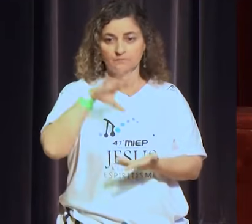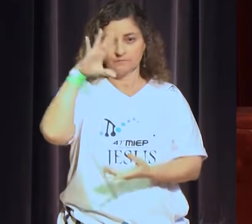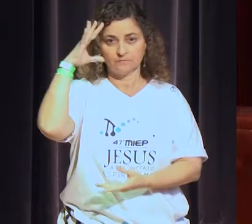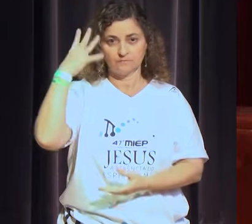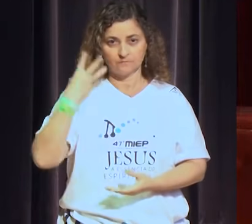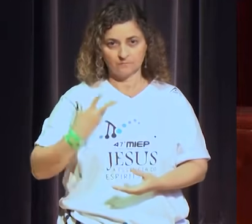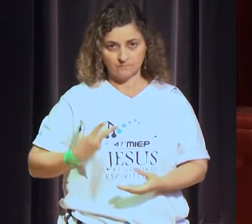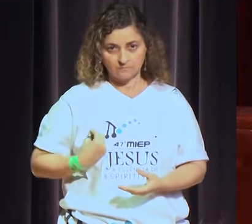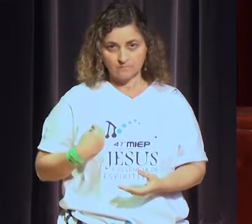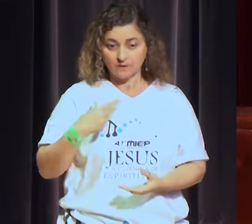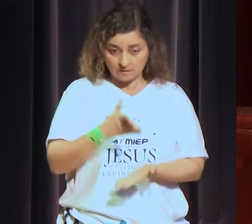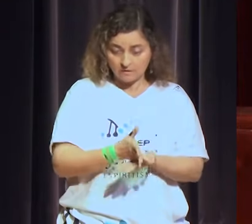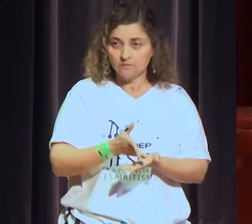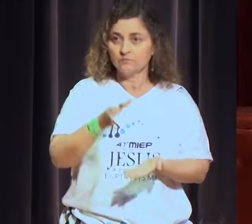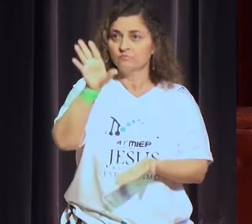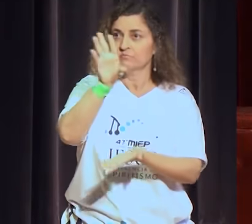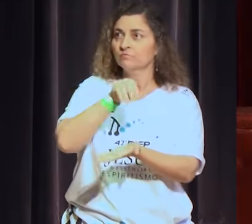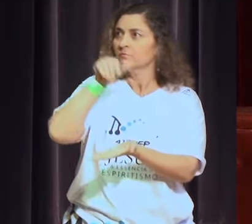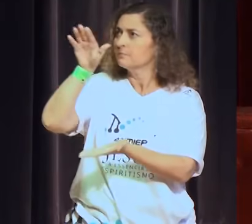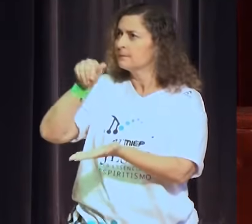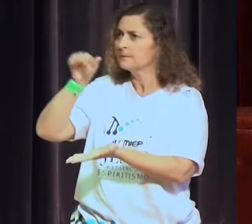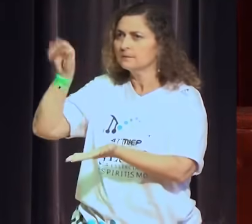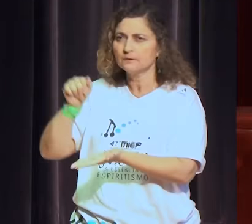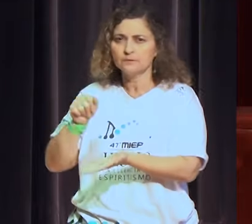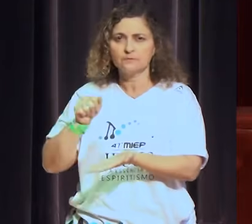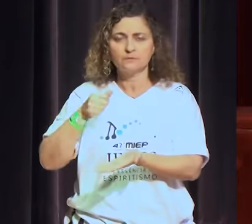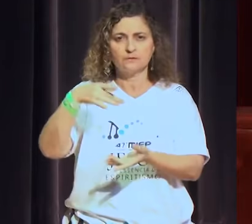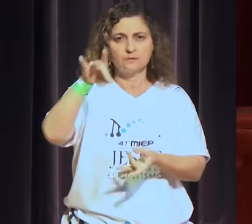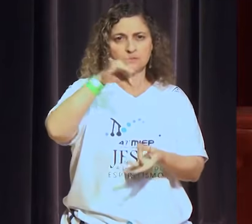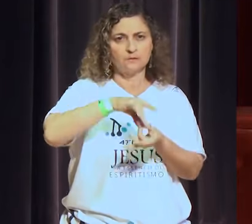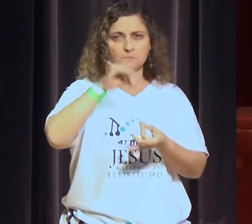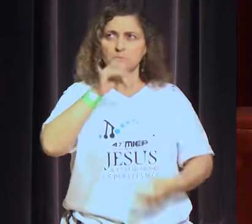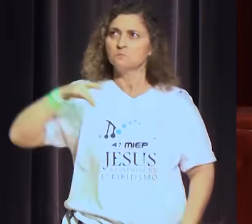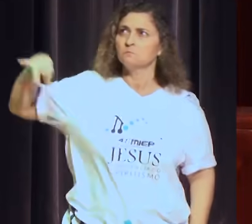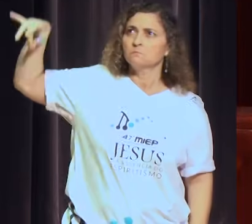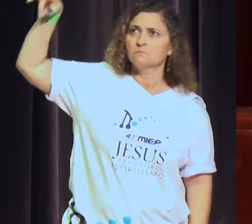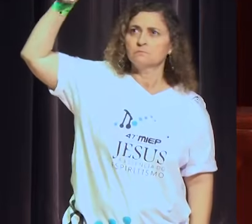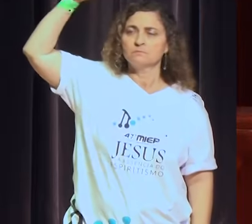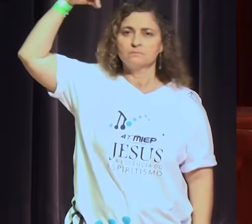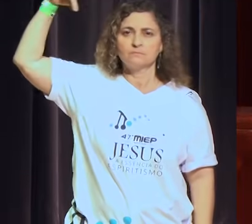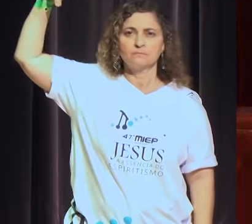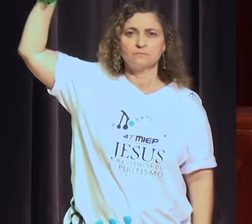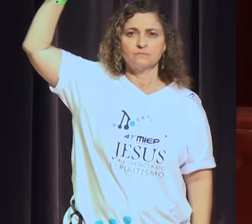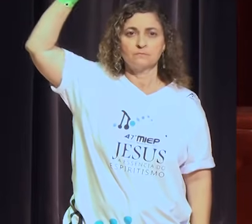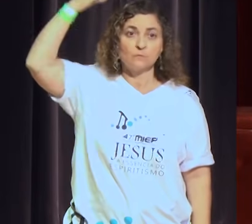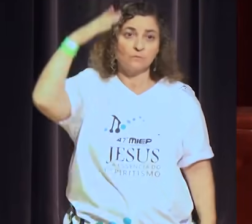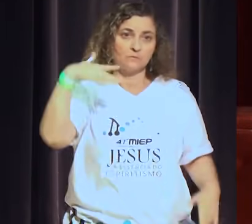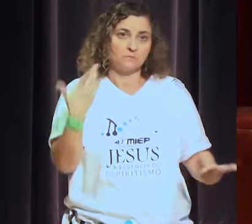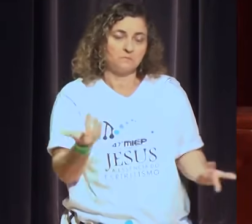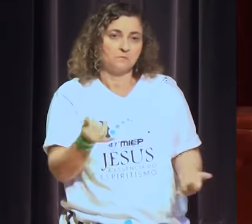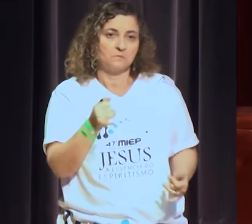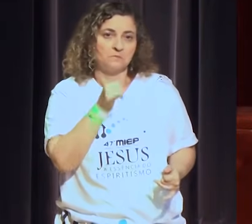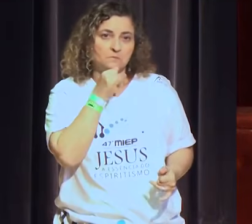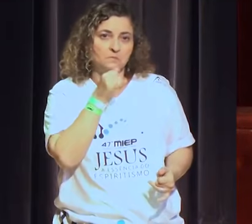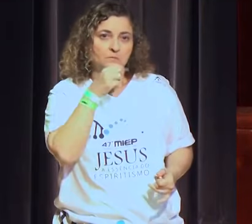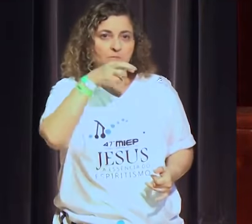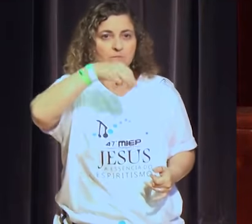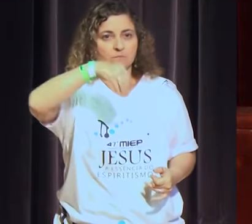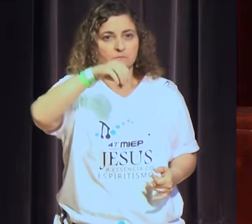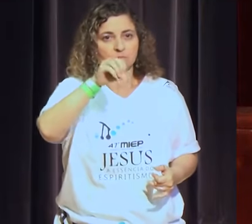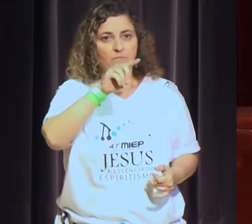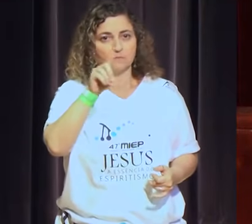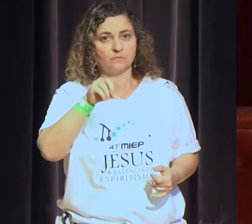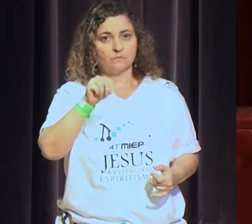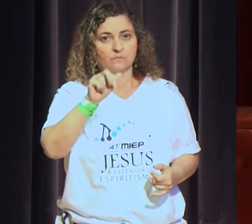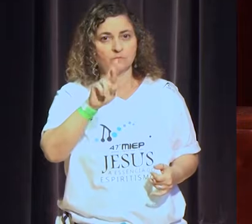de escola, espíritos que deram uma grande contribuição, por exemplo, como Mozart, para perguntar, para onde você